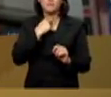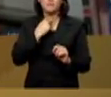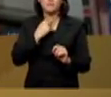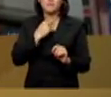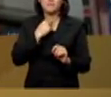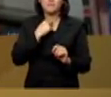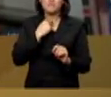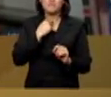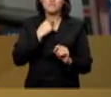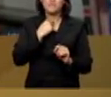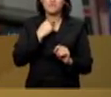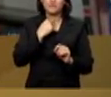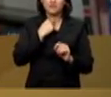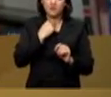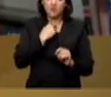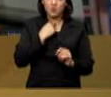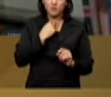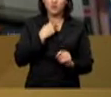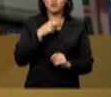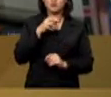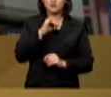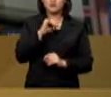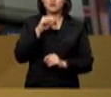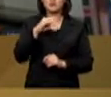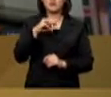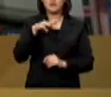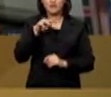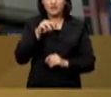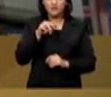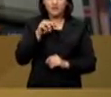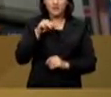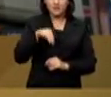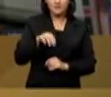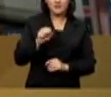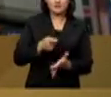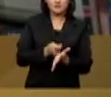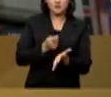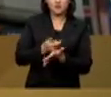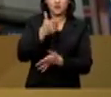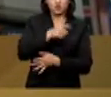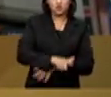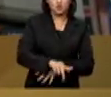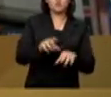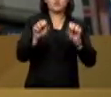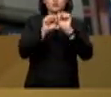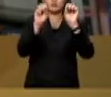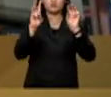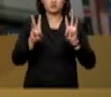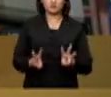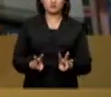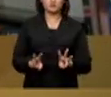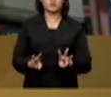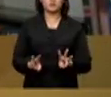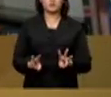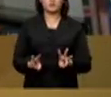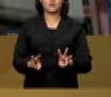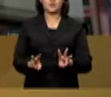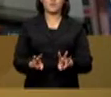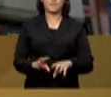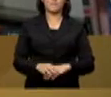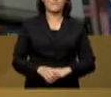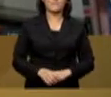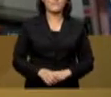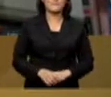de indébito do ICMS incidente sobre operações com softwares em favor de quem recolheu esse